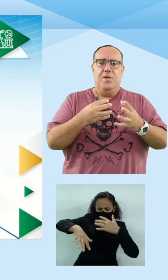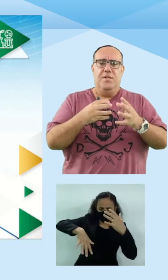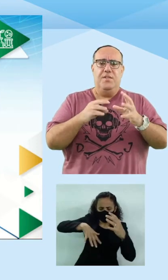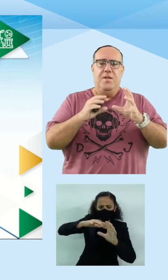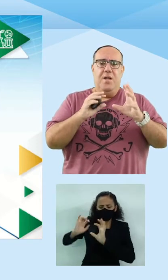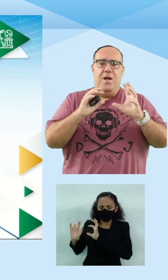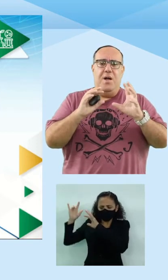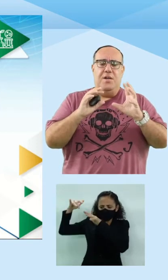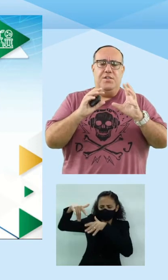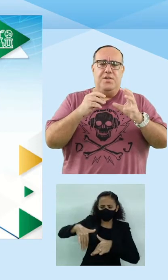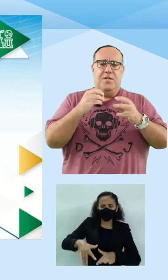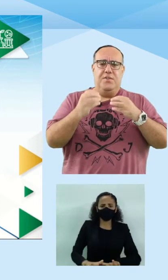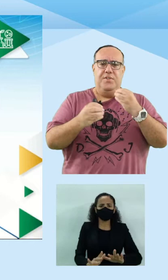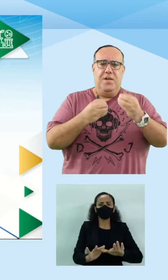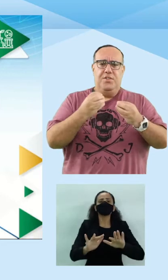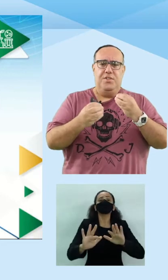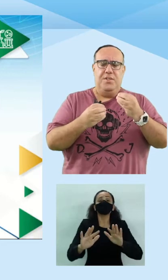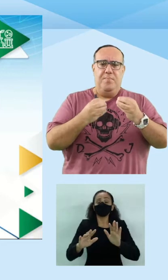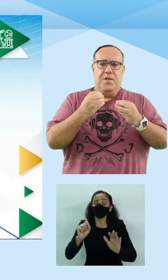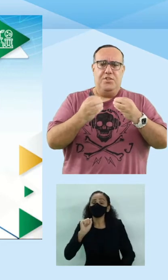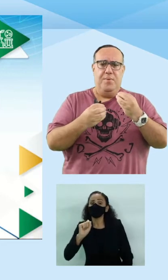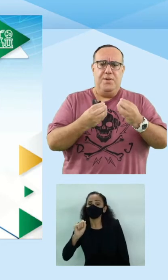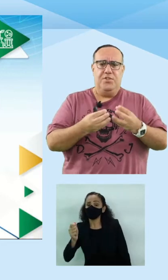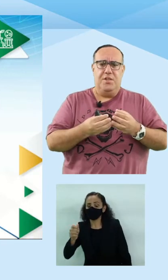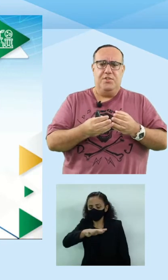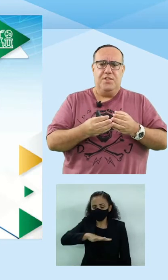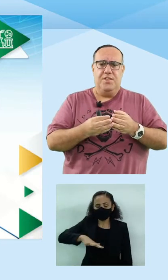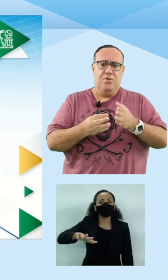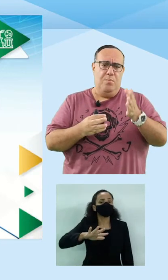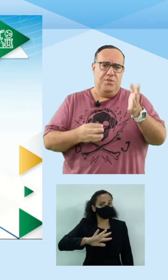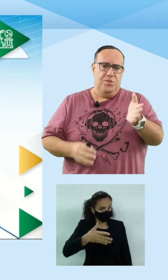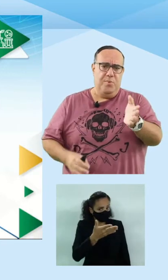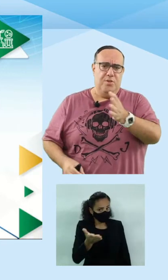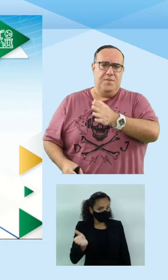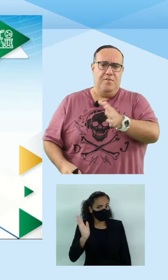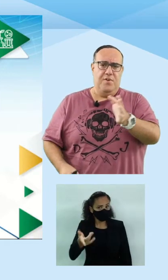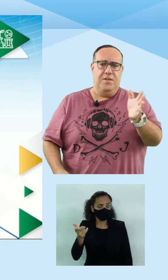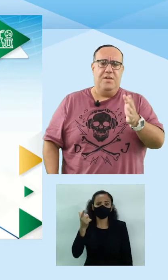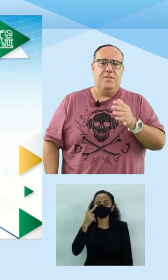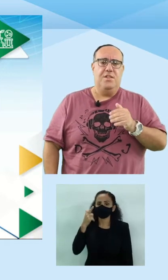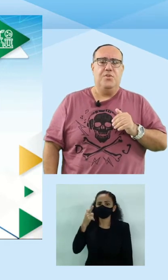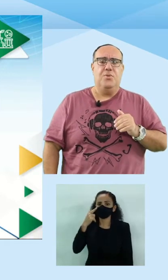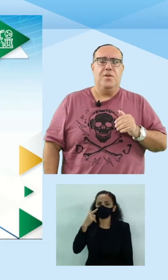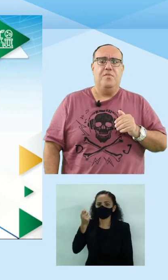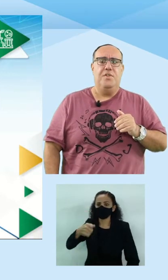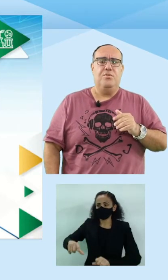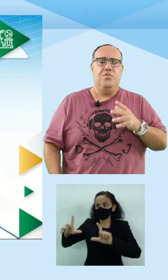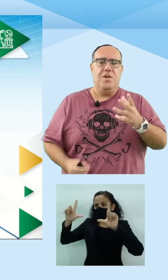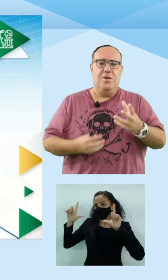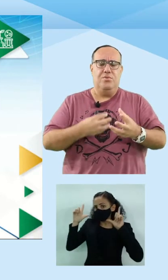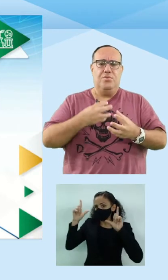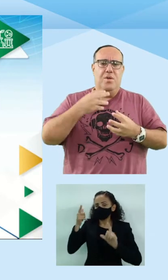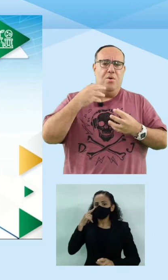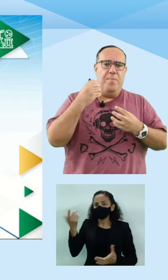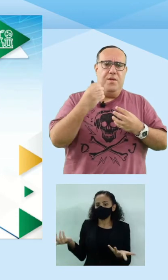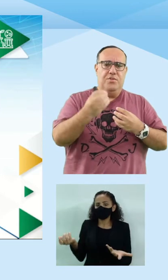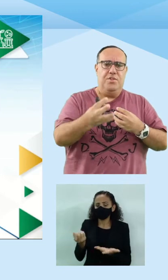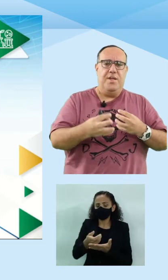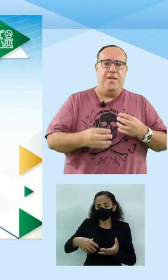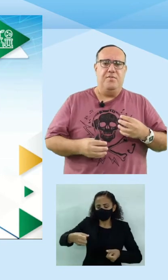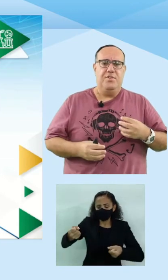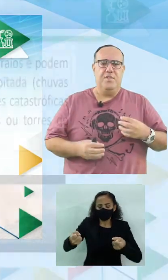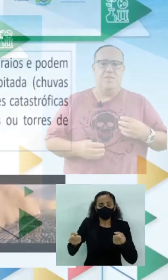acontecem durante as atividades das tempestades, tá certo? Como vocês podem observar nas fotografias, os carros